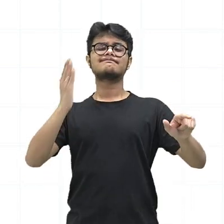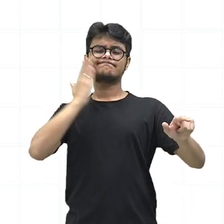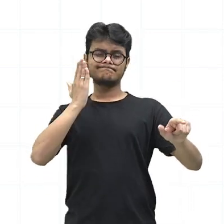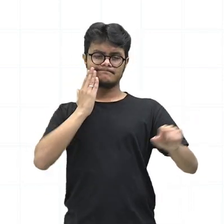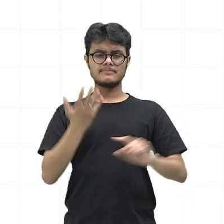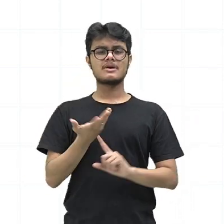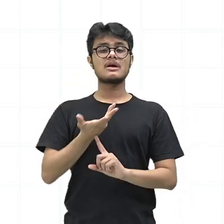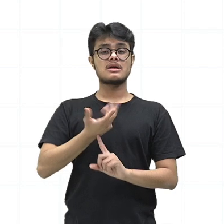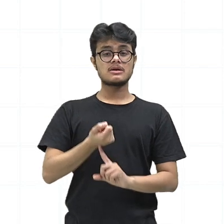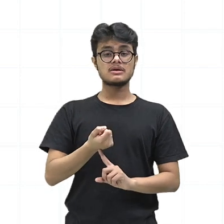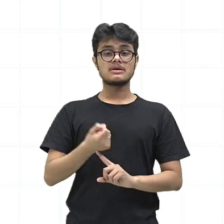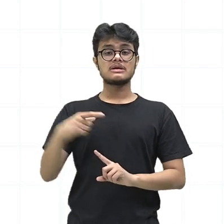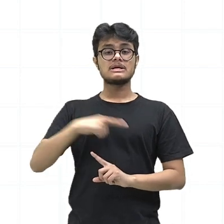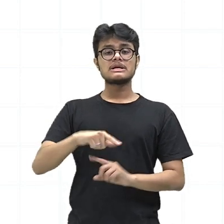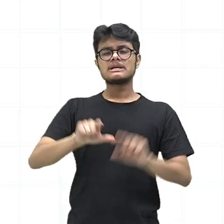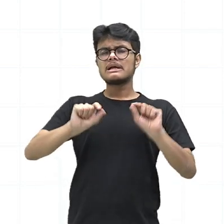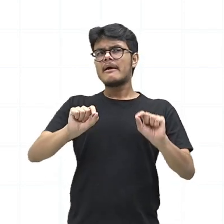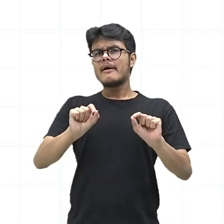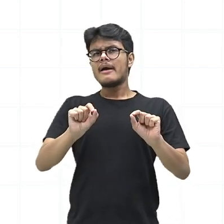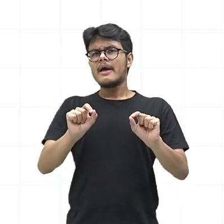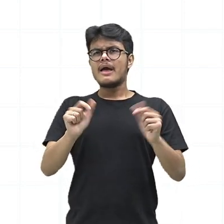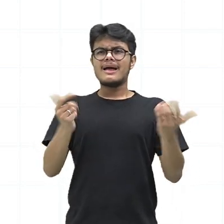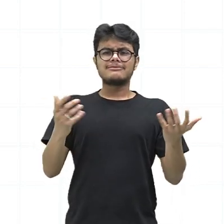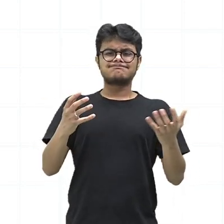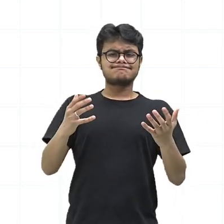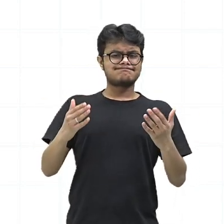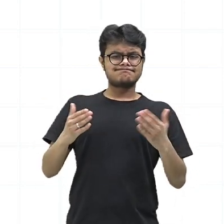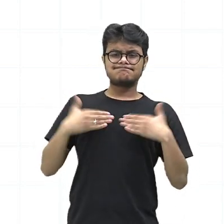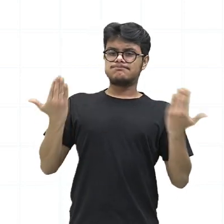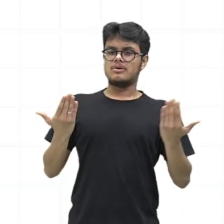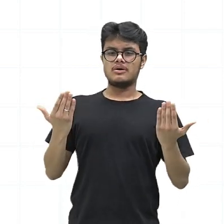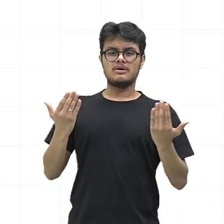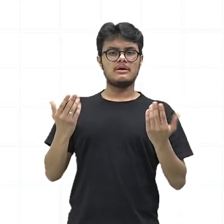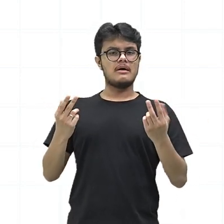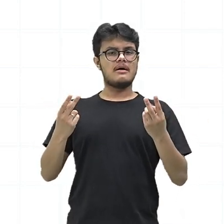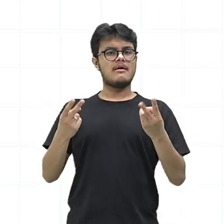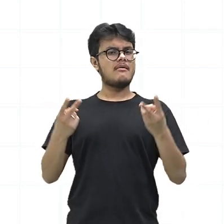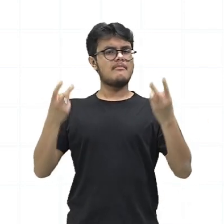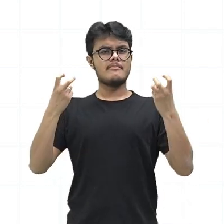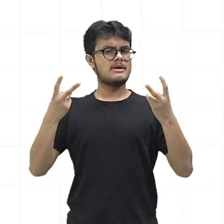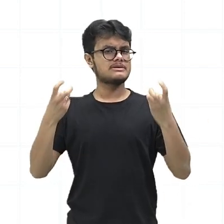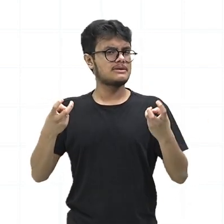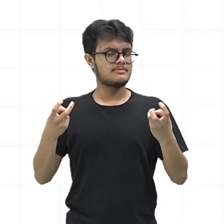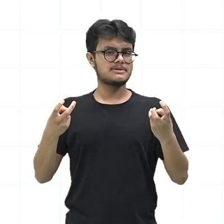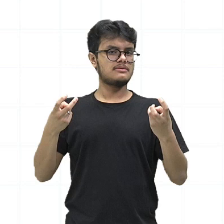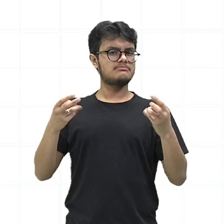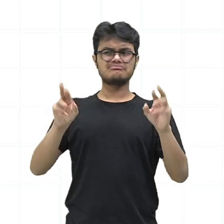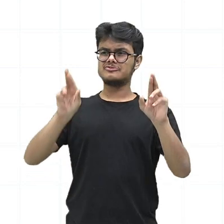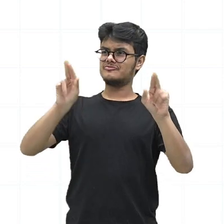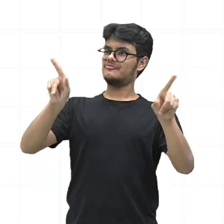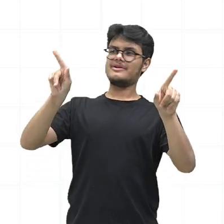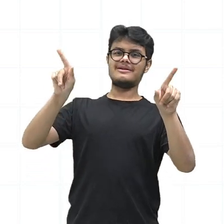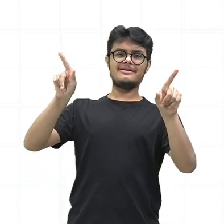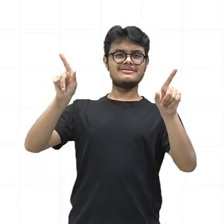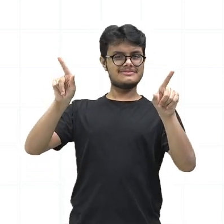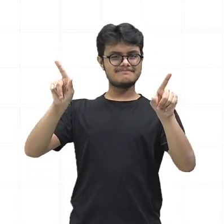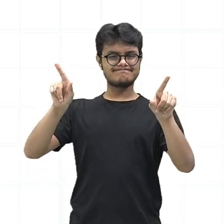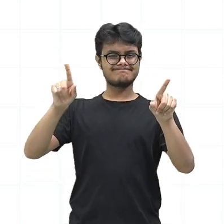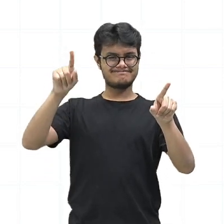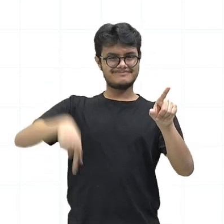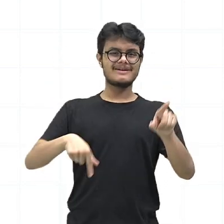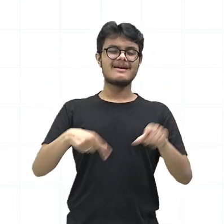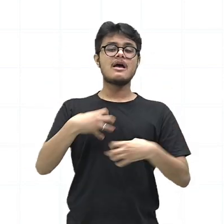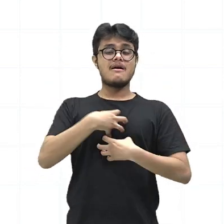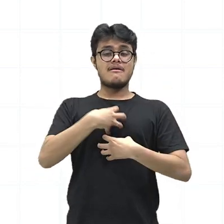obras de arte através do choque estético, a partir de obras que muitas vezes extrapolam os limites da consciência humana e que assim